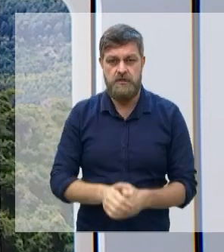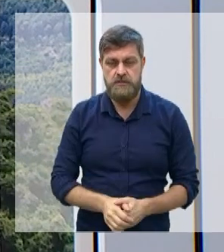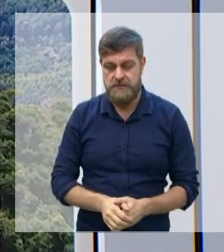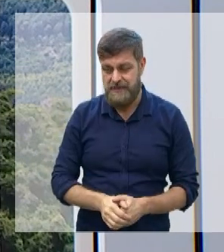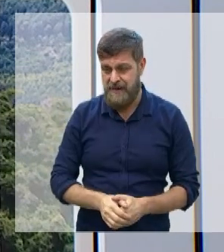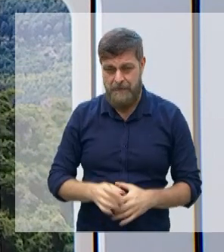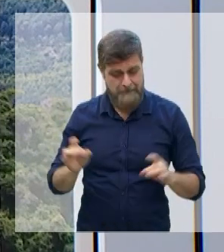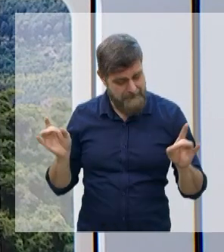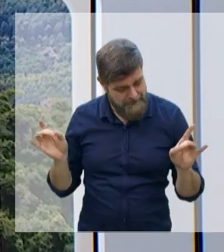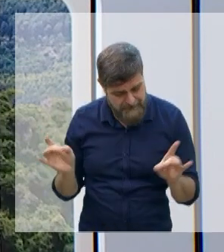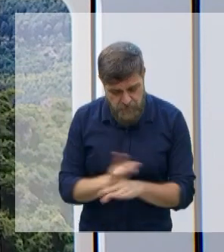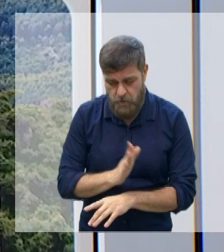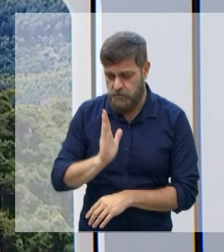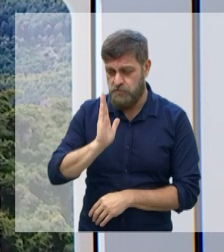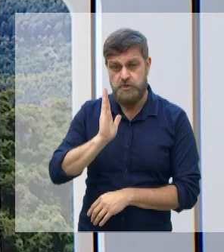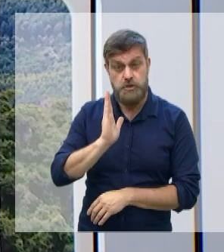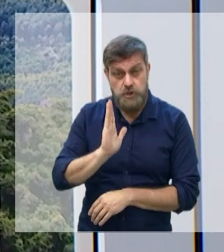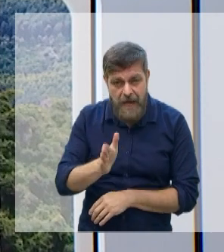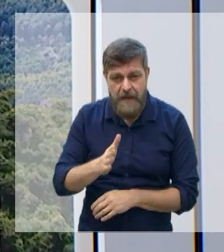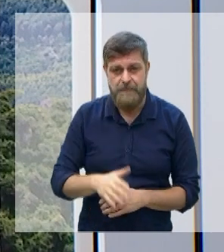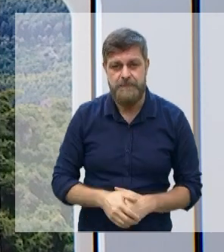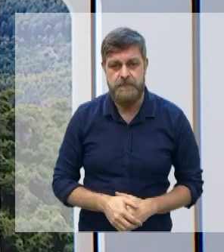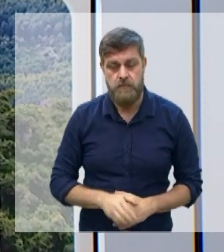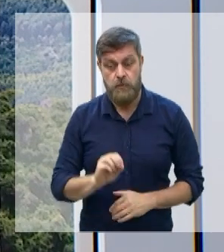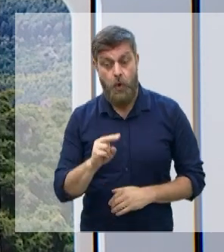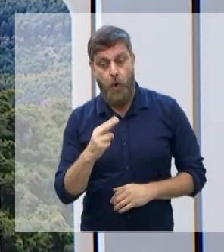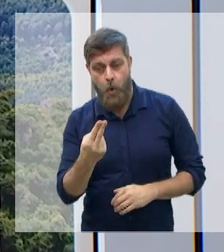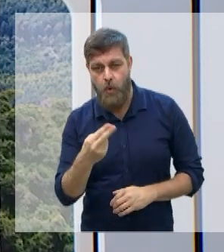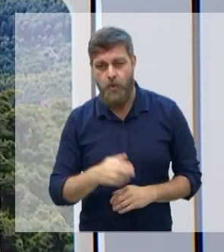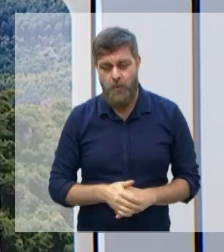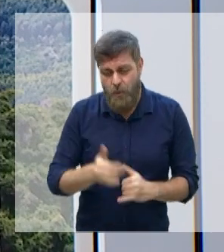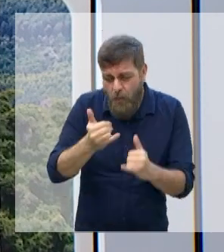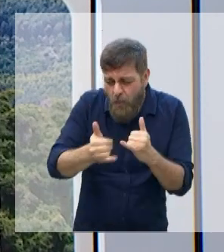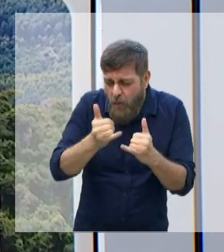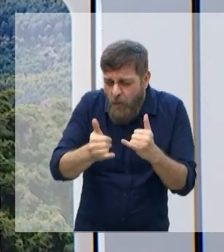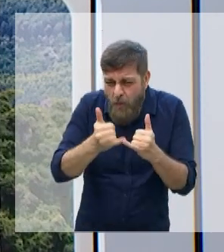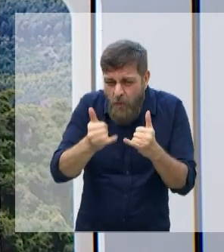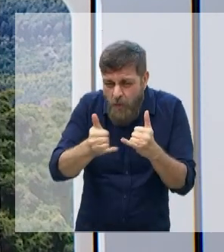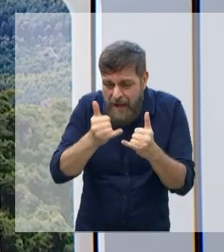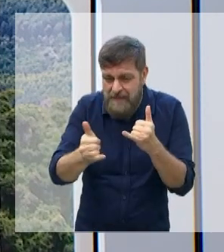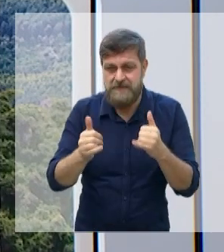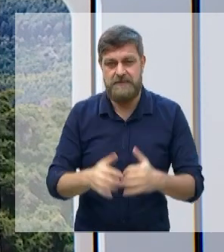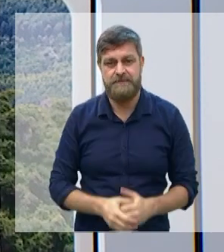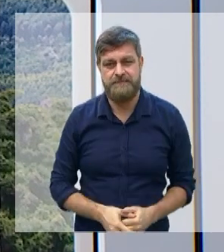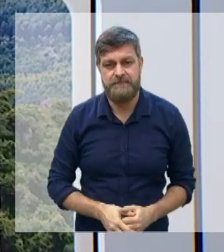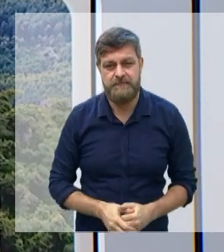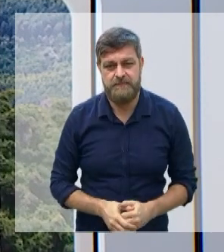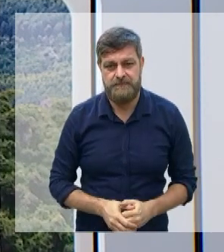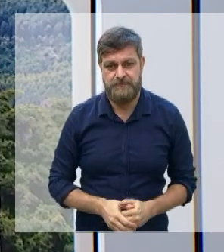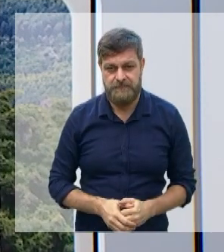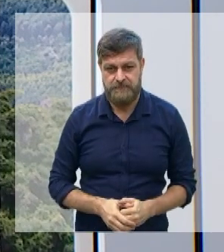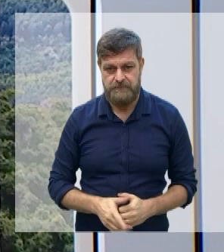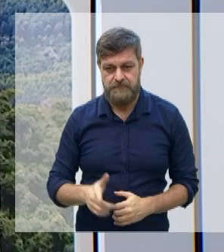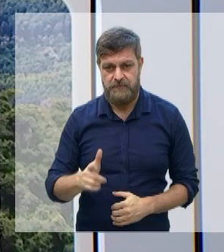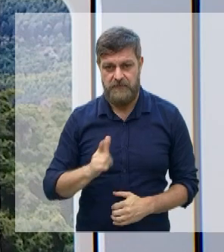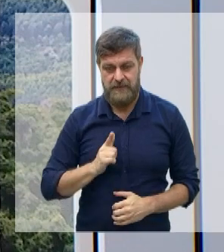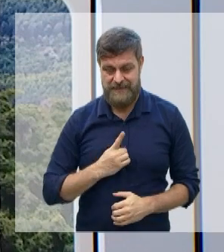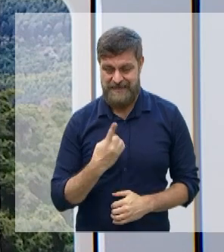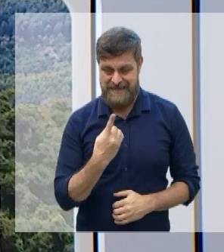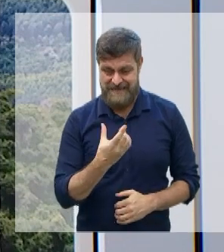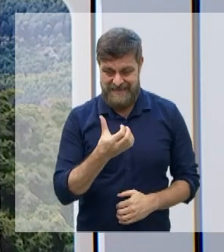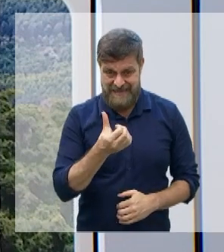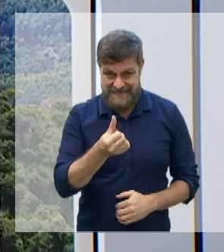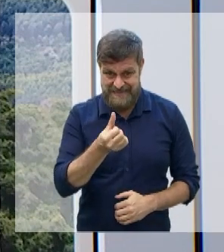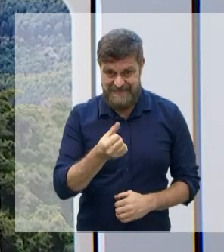completamente construídos já prontos ou em fase final de conclusão das 16 obras